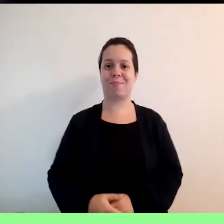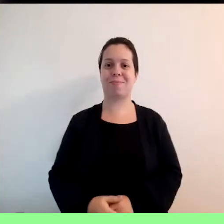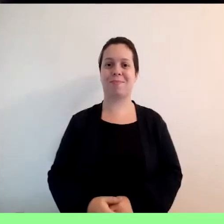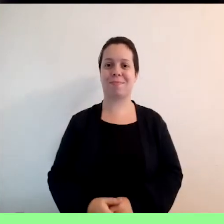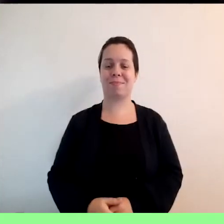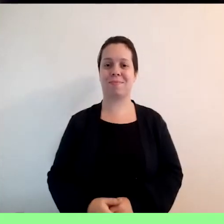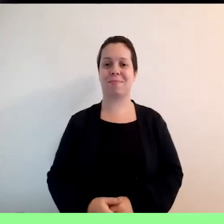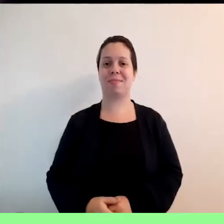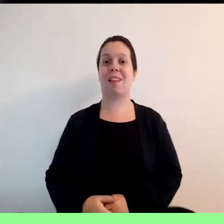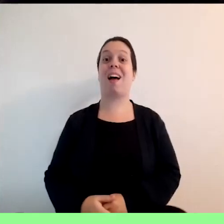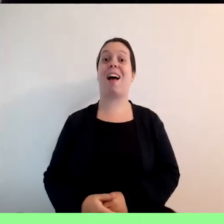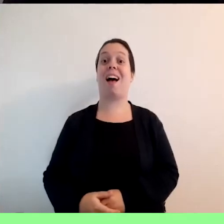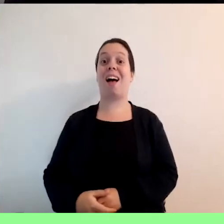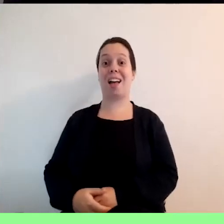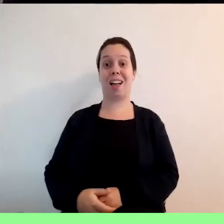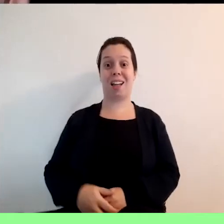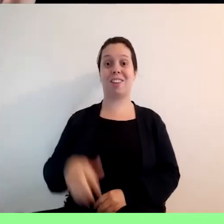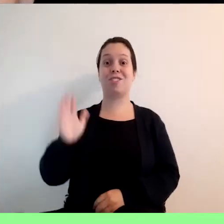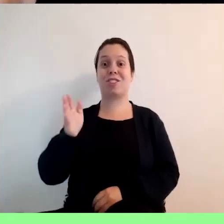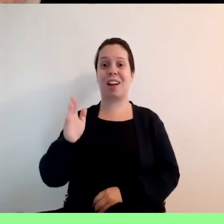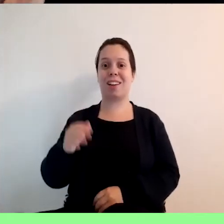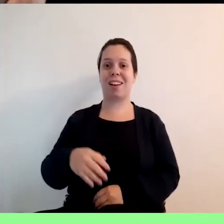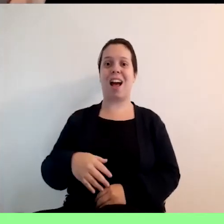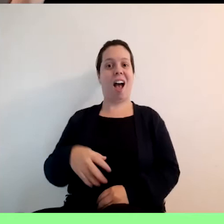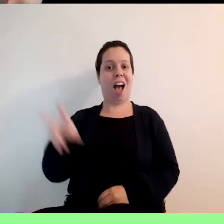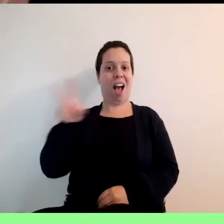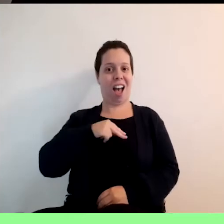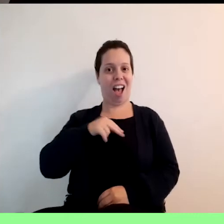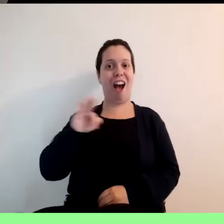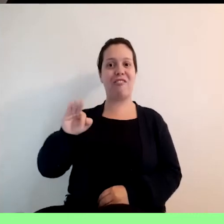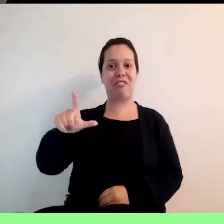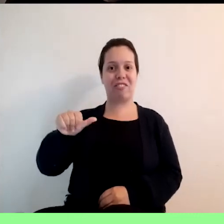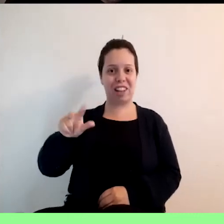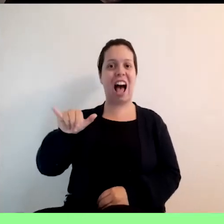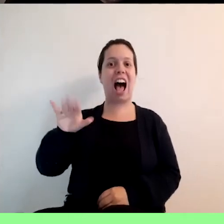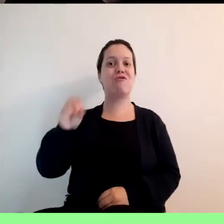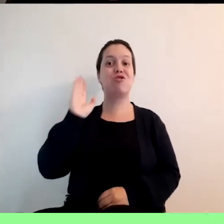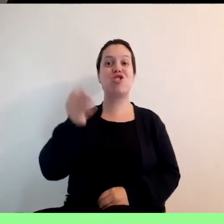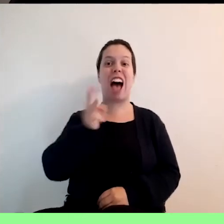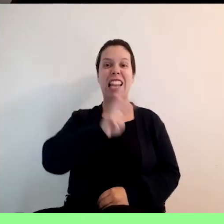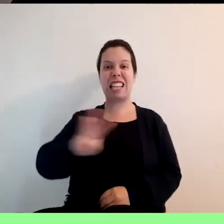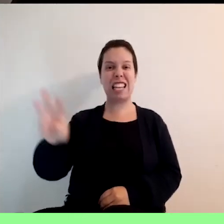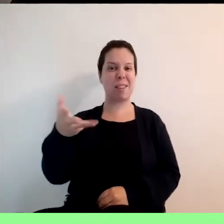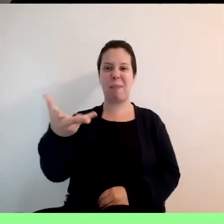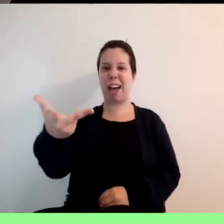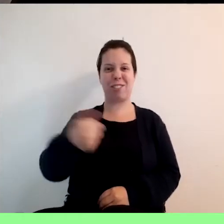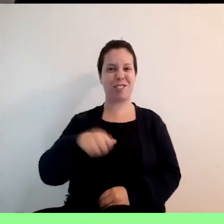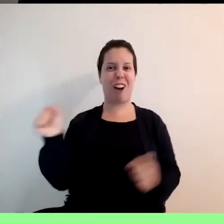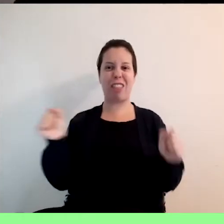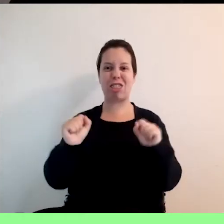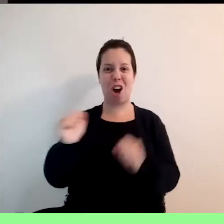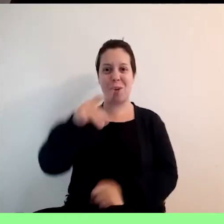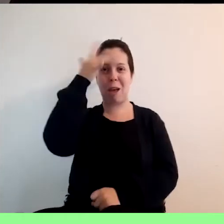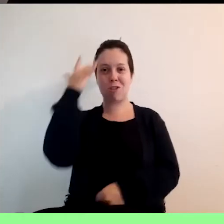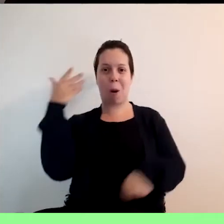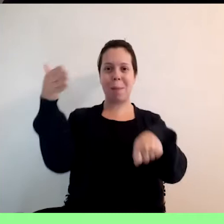eu vou mandar aqui no chat. Ah, e alguém aqui, o Flávio Santana já mandou o link. Olha aí que maravilhoso. Adoro a participação das pessoas que são mais rápidas que eu